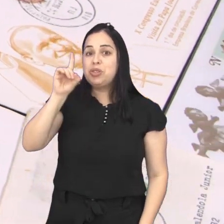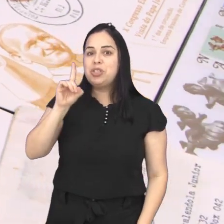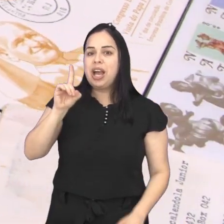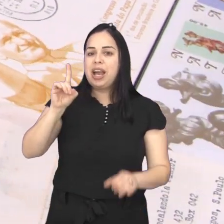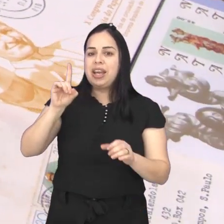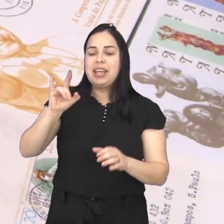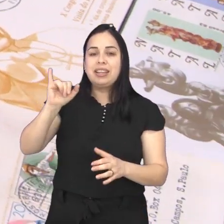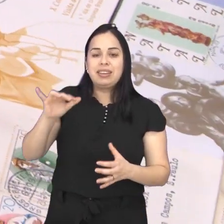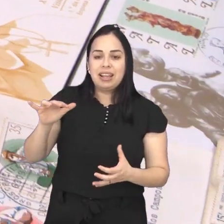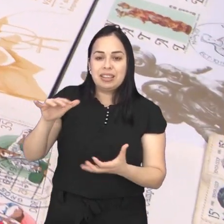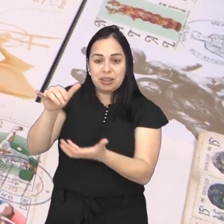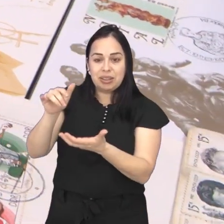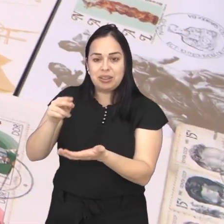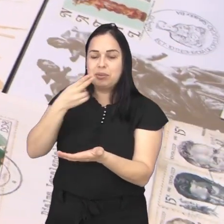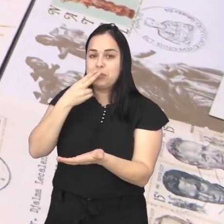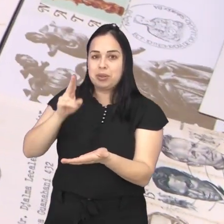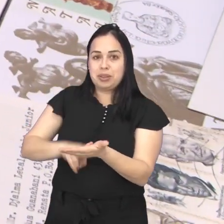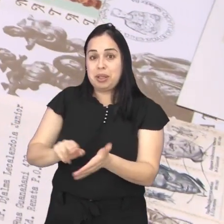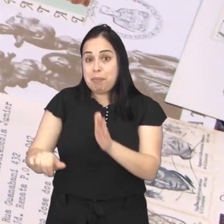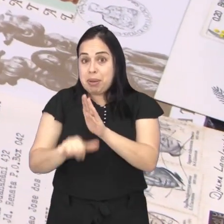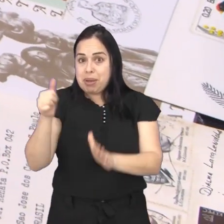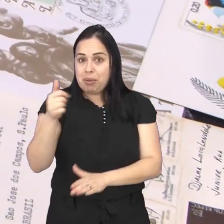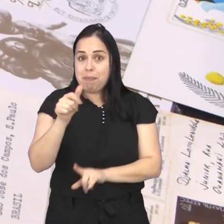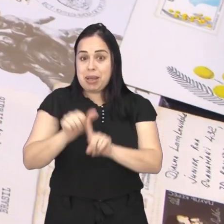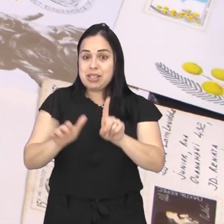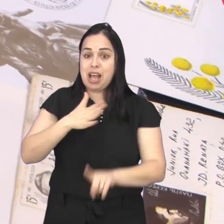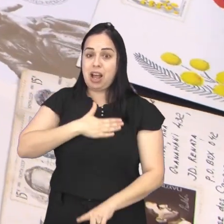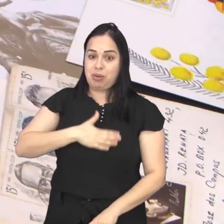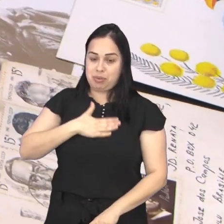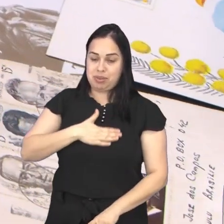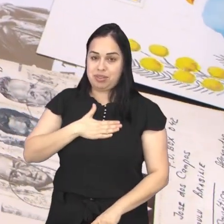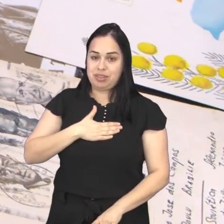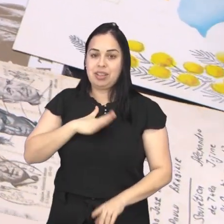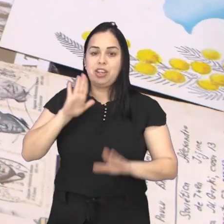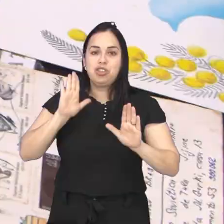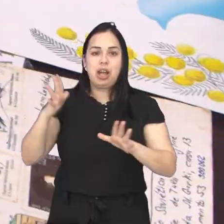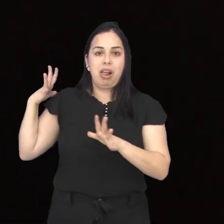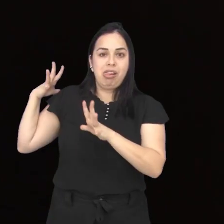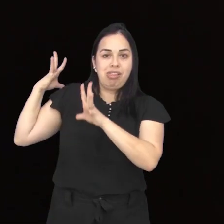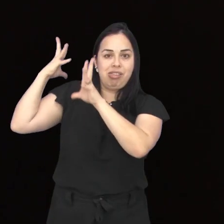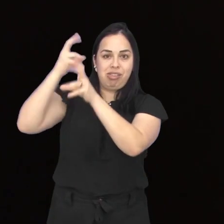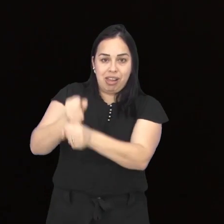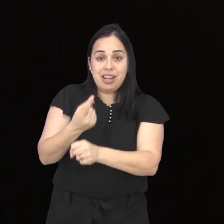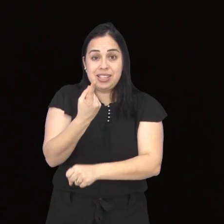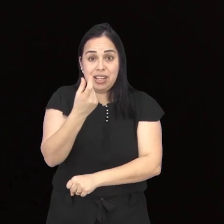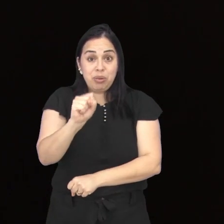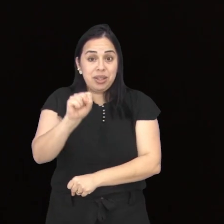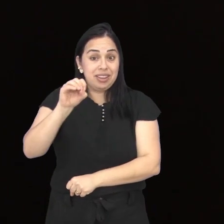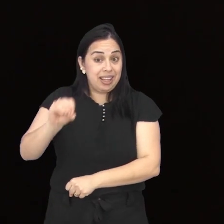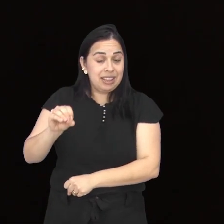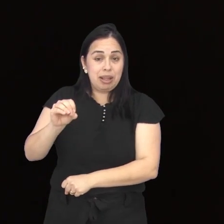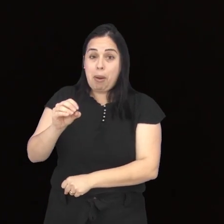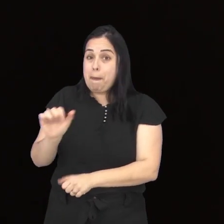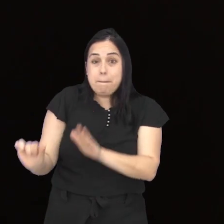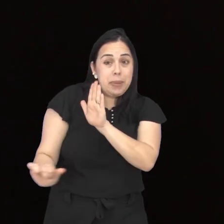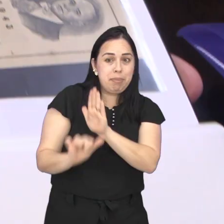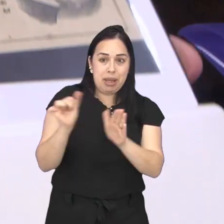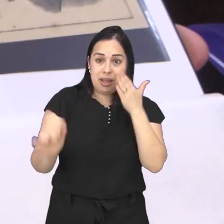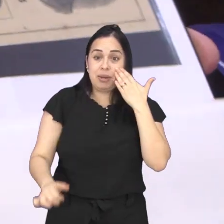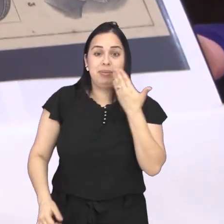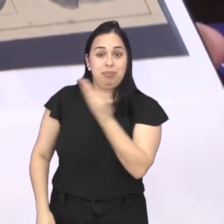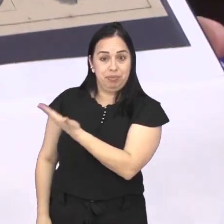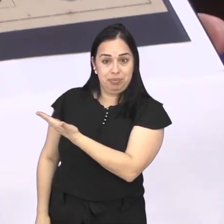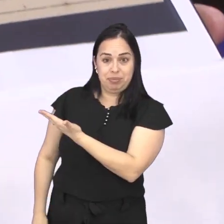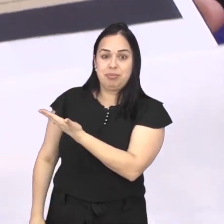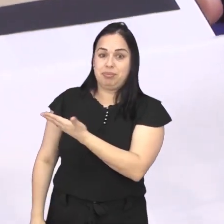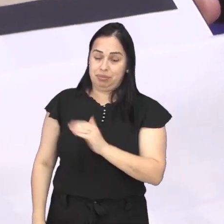No Dia Nacional do Selo deste ano, que é celebrado em 1º de agosto, foi comemorado 180 anos do primeiro